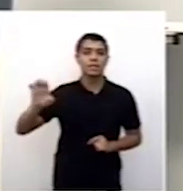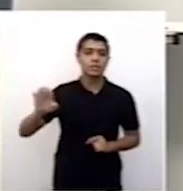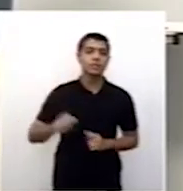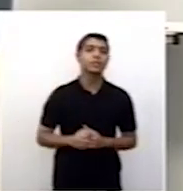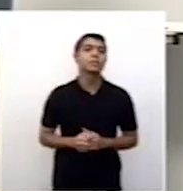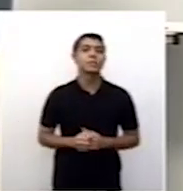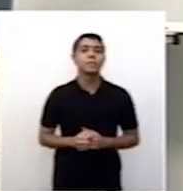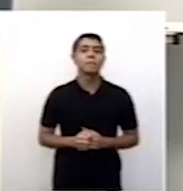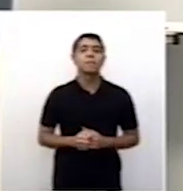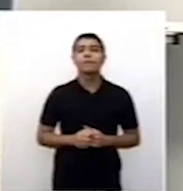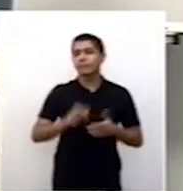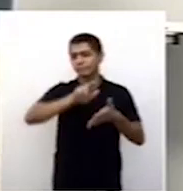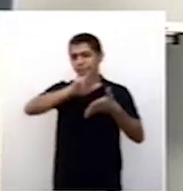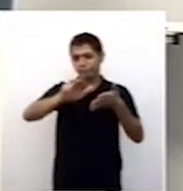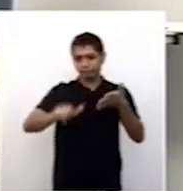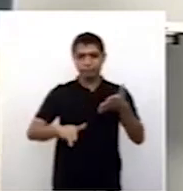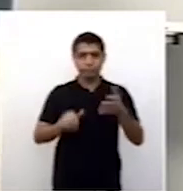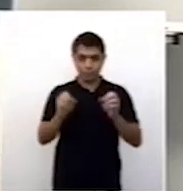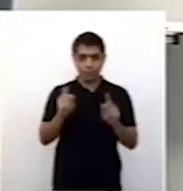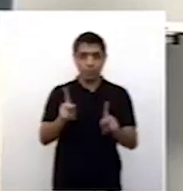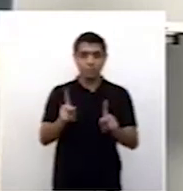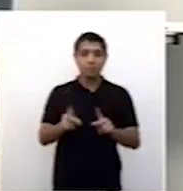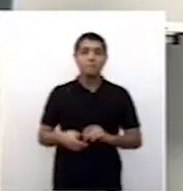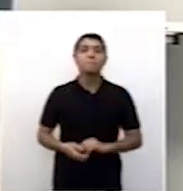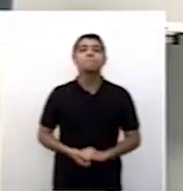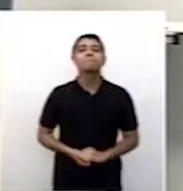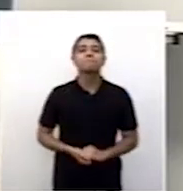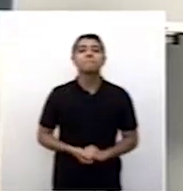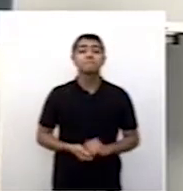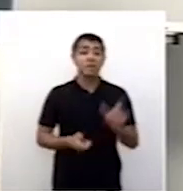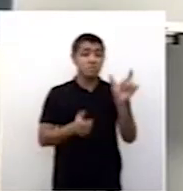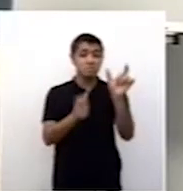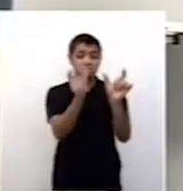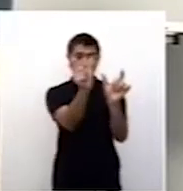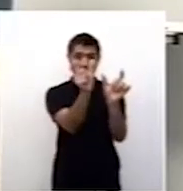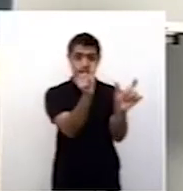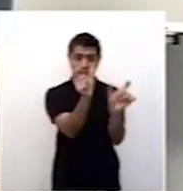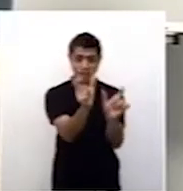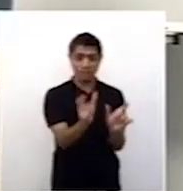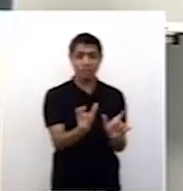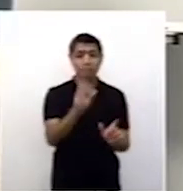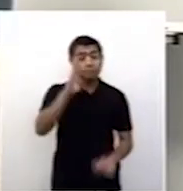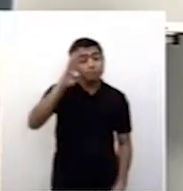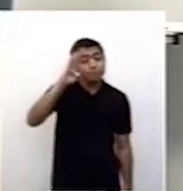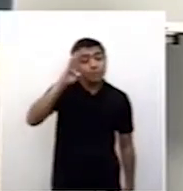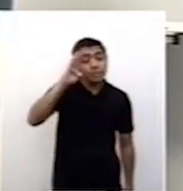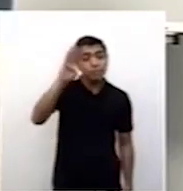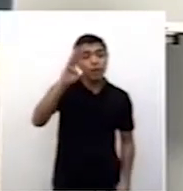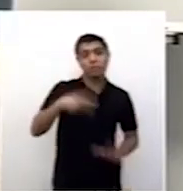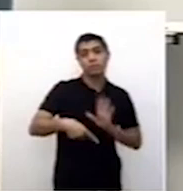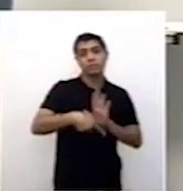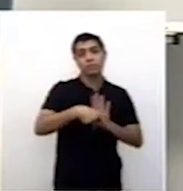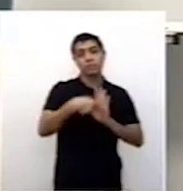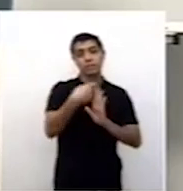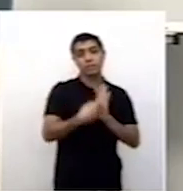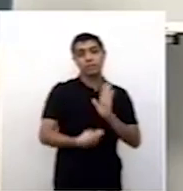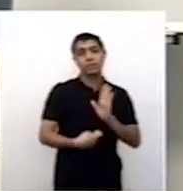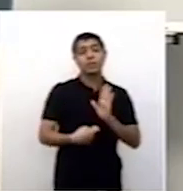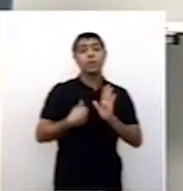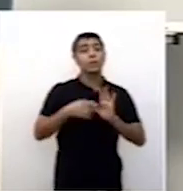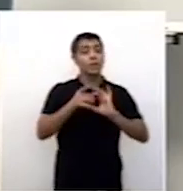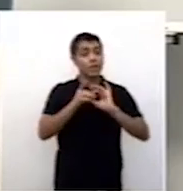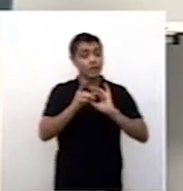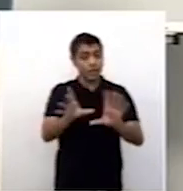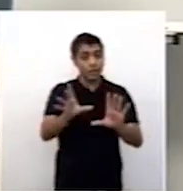exposed. Ok? Essas são as palavras-chave do texto. Eu vou te dar 3 minutos para vocês lerem